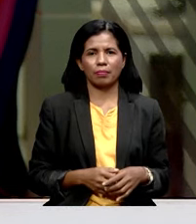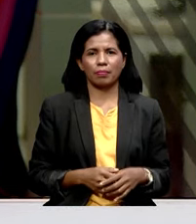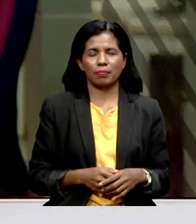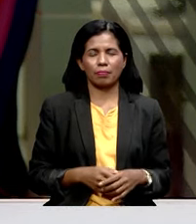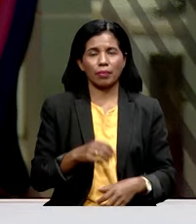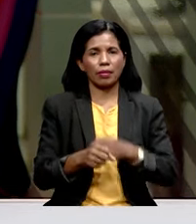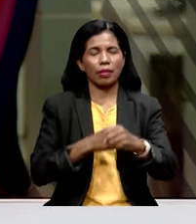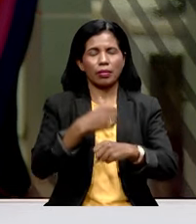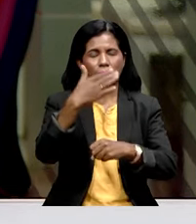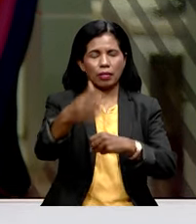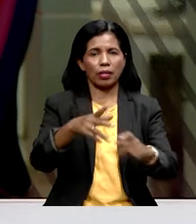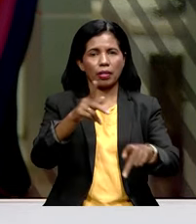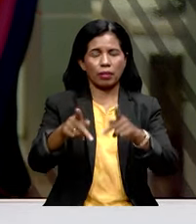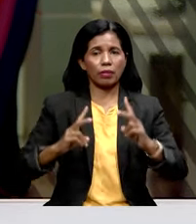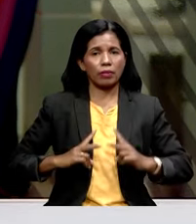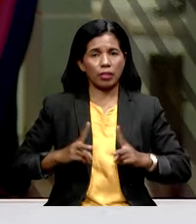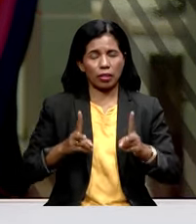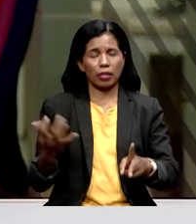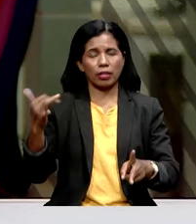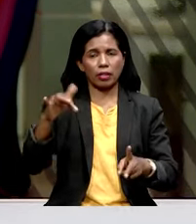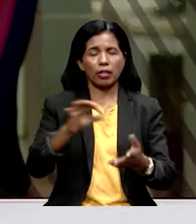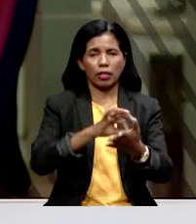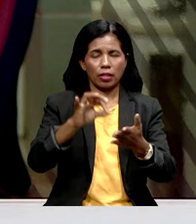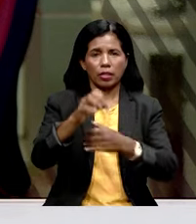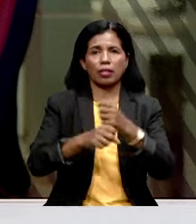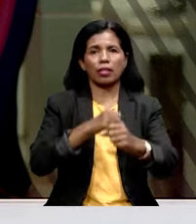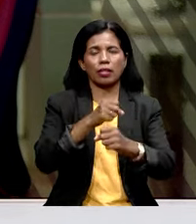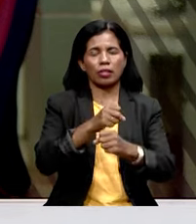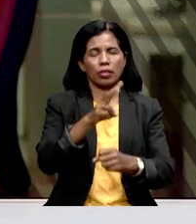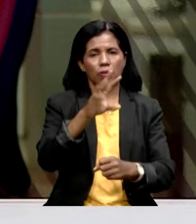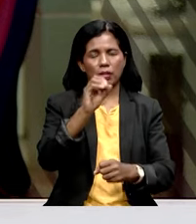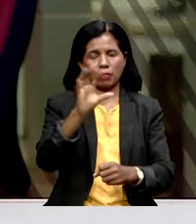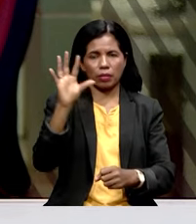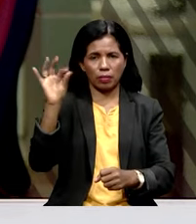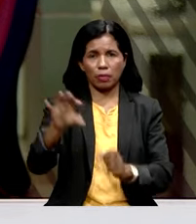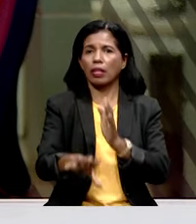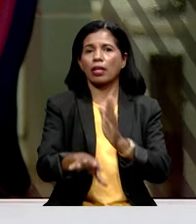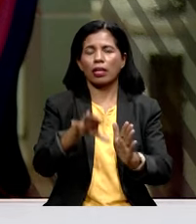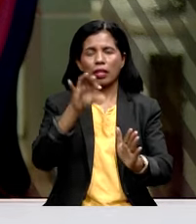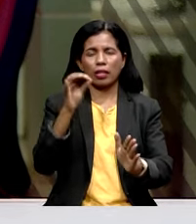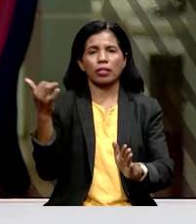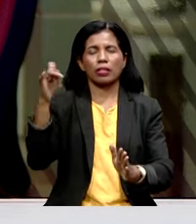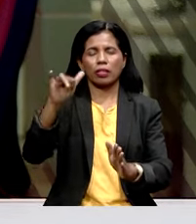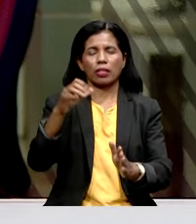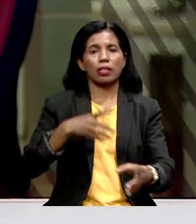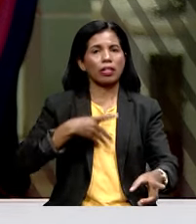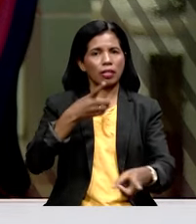Tine noi un beneficiar antigo combatente de libertação nacional, não existe e tine a rio em Ruacia, bela reta não na cirania